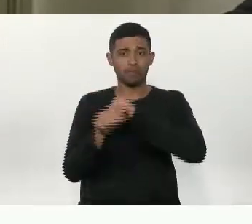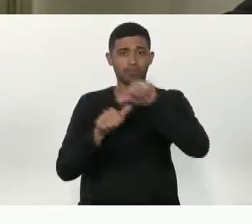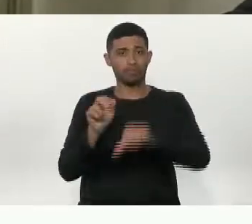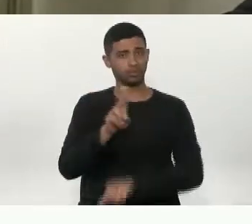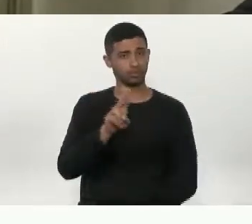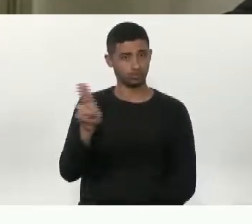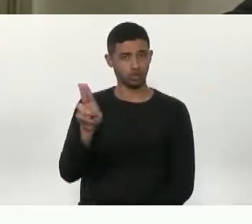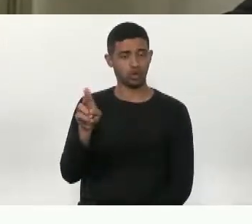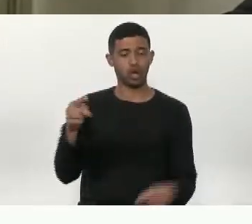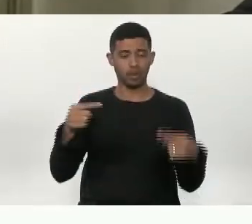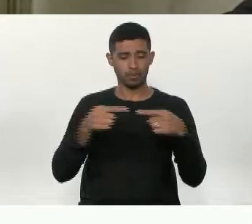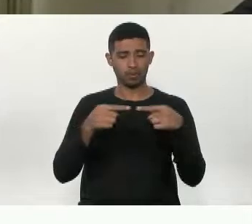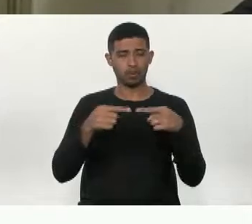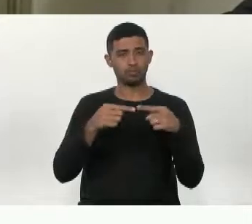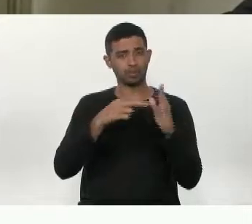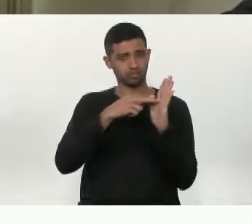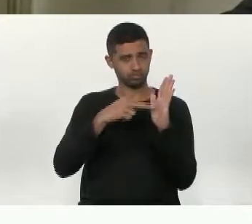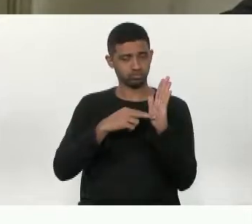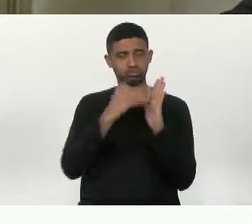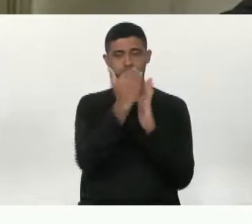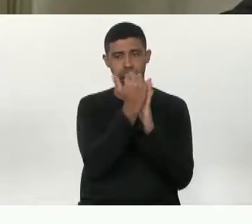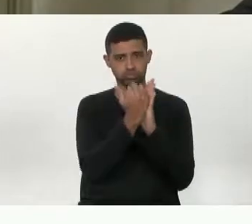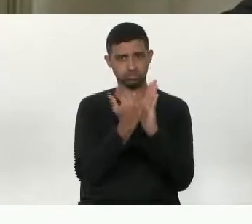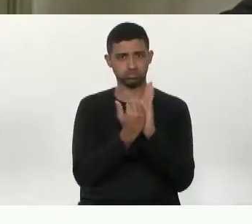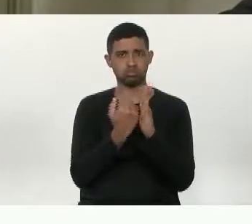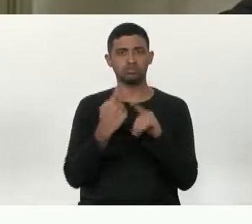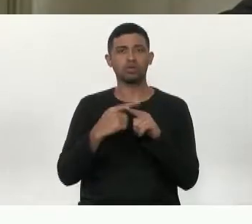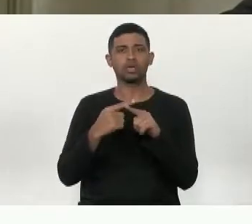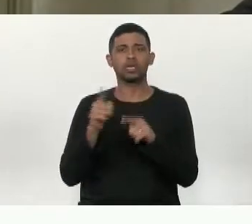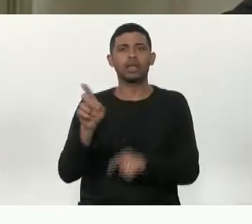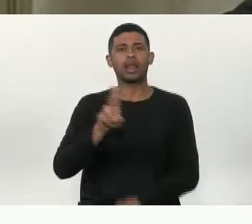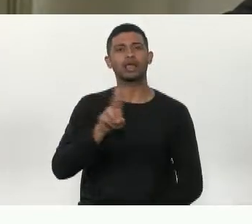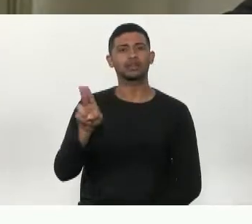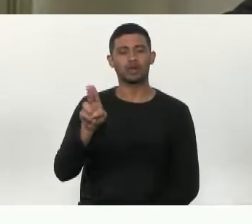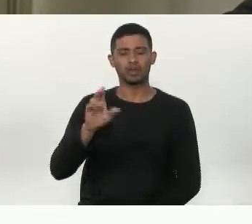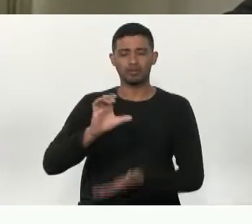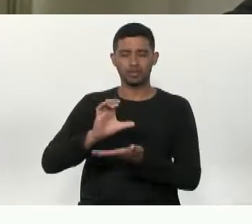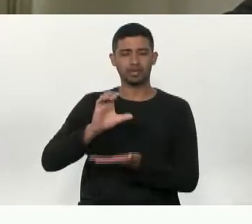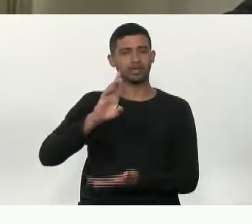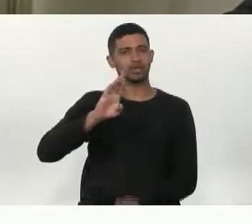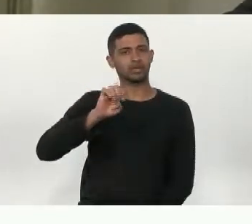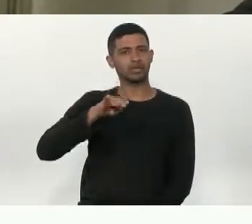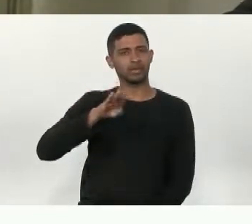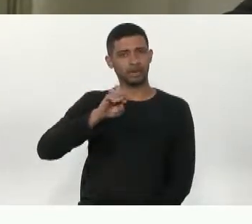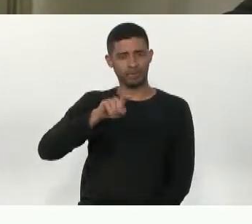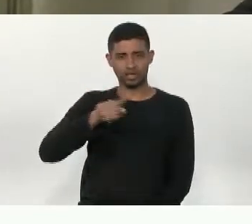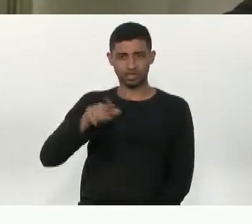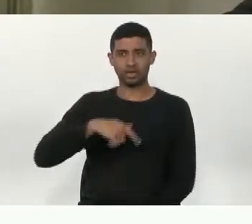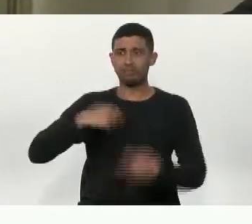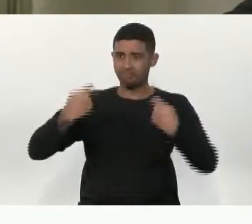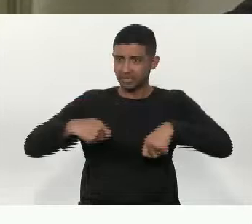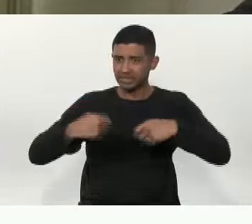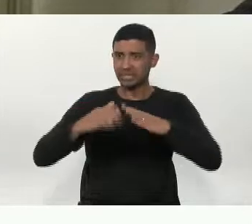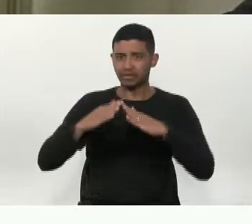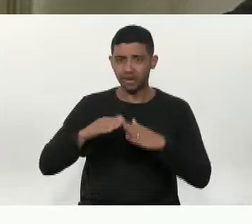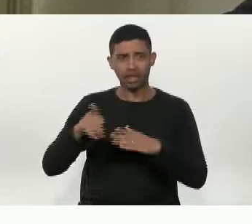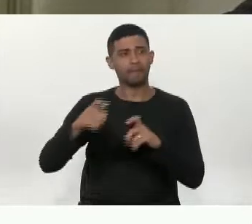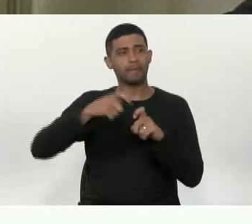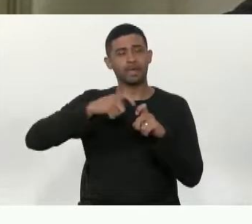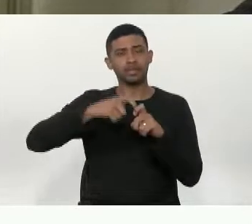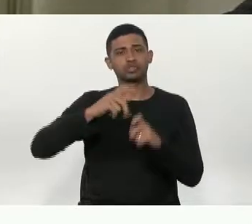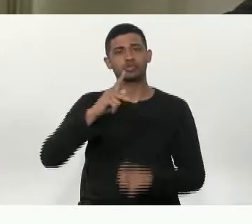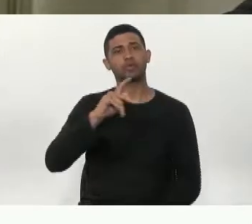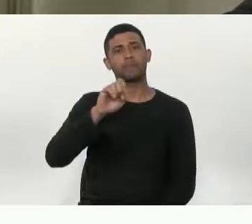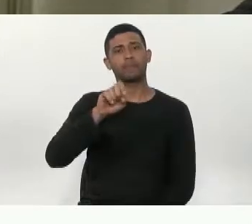para poder se enquadrar dentro das normas, porque era um berçário em que o CREMERJ exigia pediatras 24 horas dentro